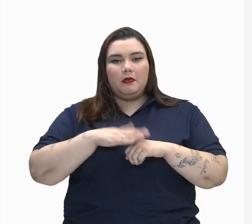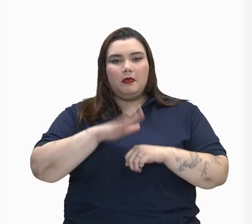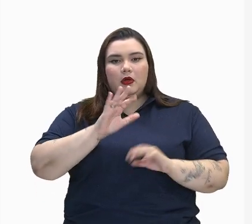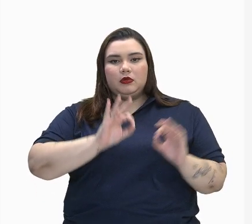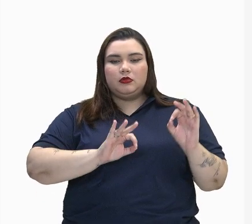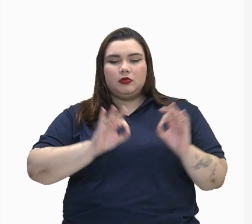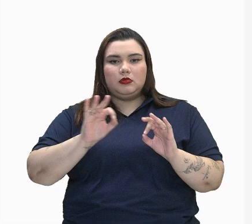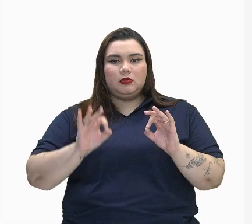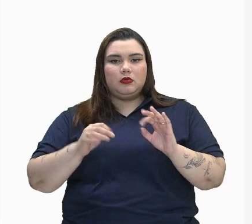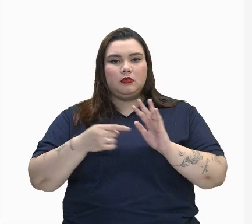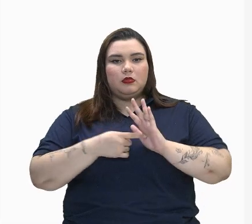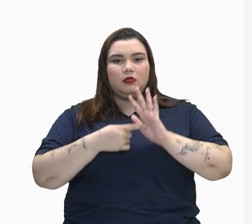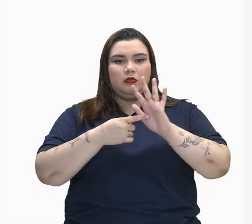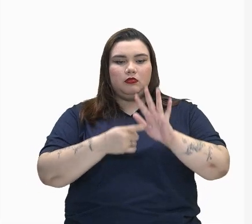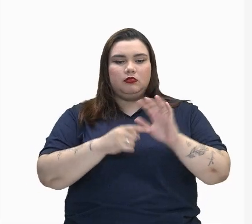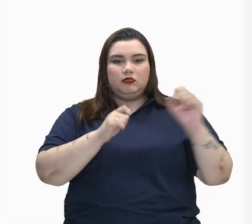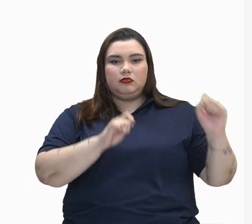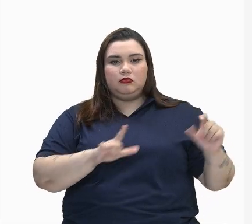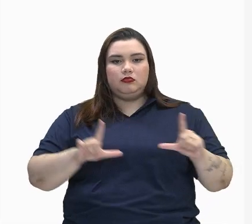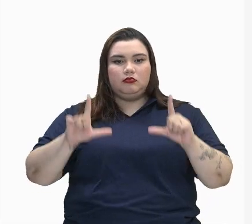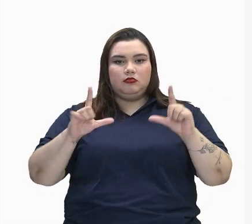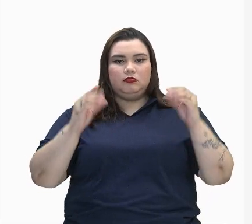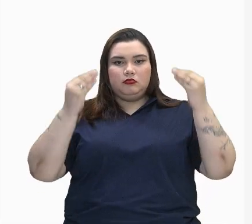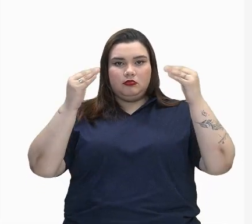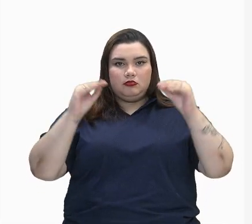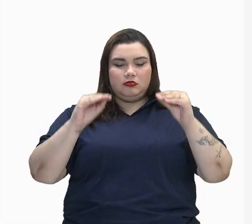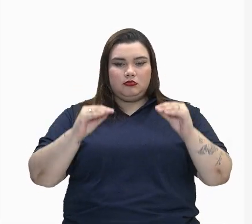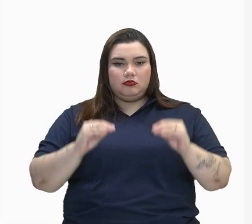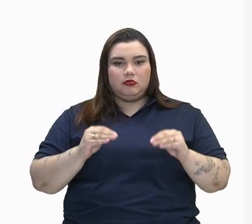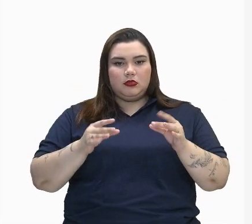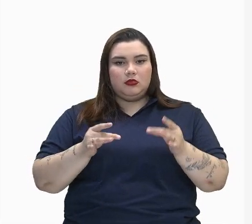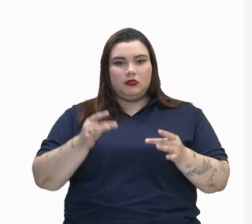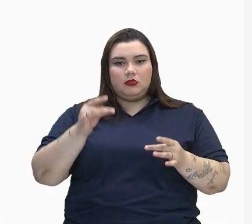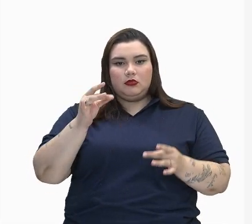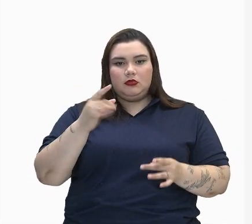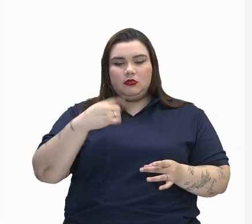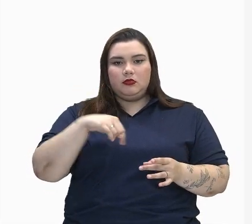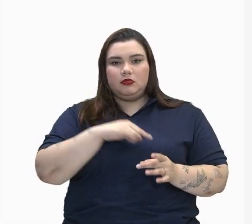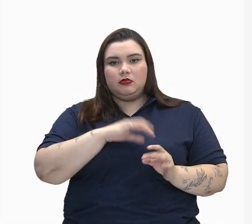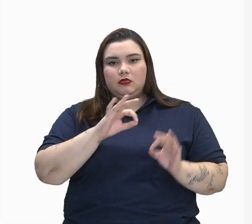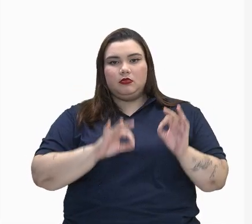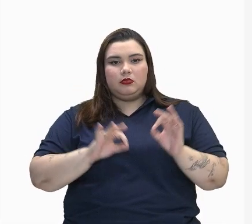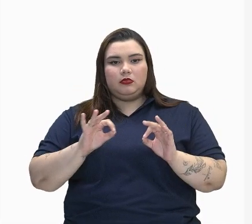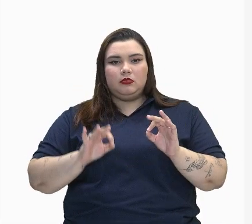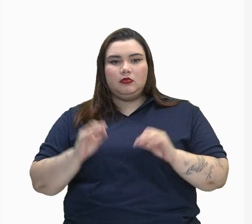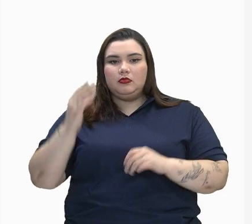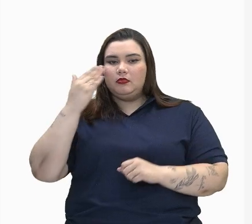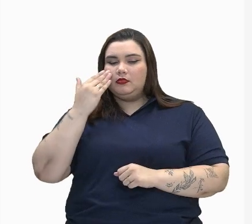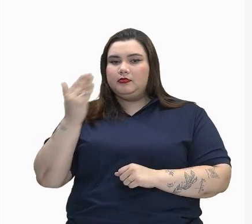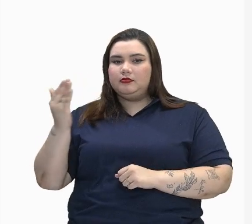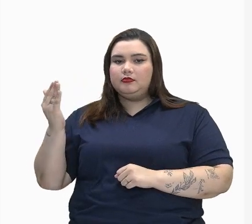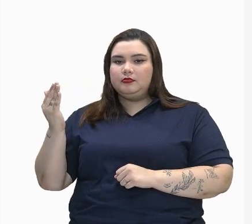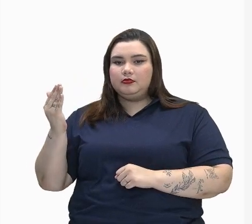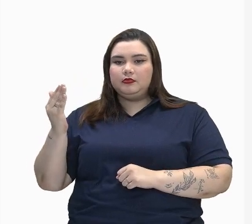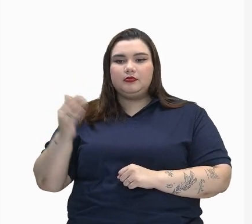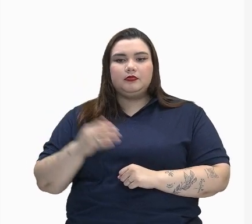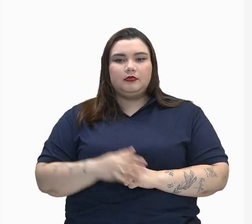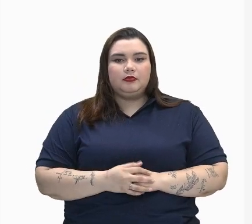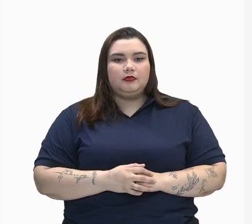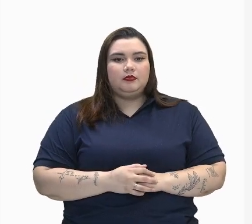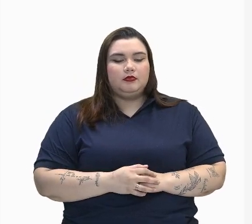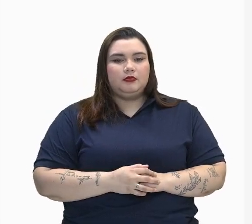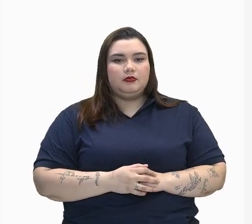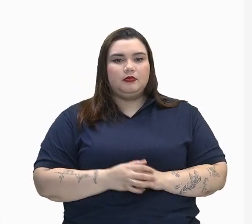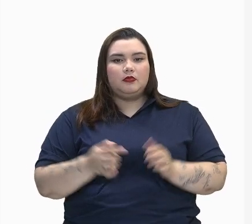organizada, vou colocar aqui na cartela o passo a passo que nós fizemos, tá certo? Observem aqui. Então, nós fizemos